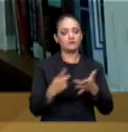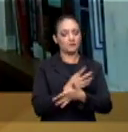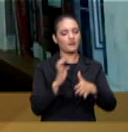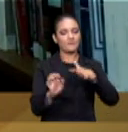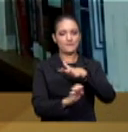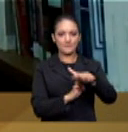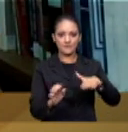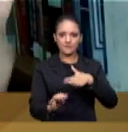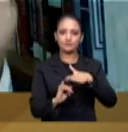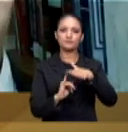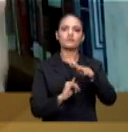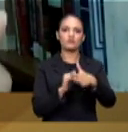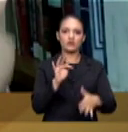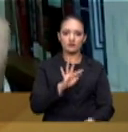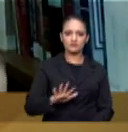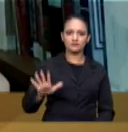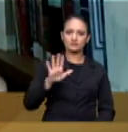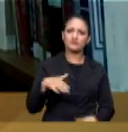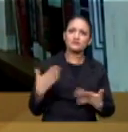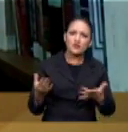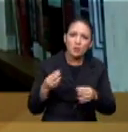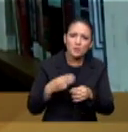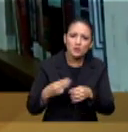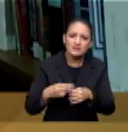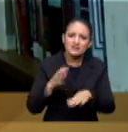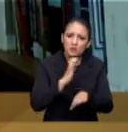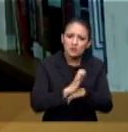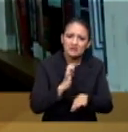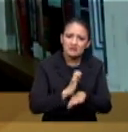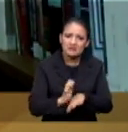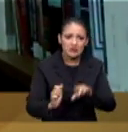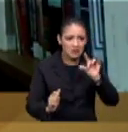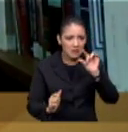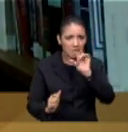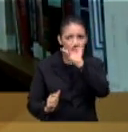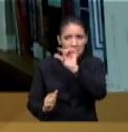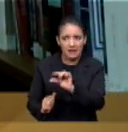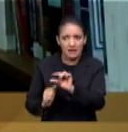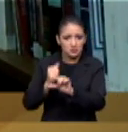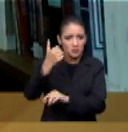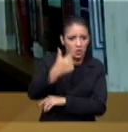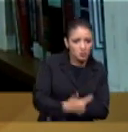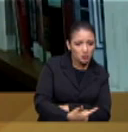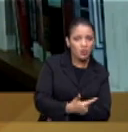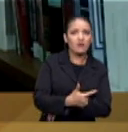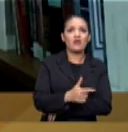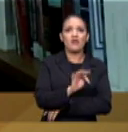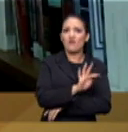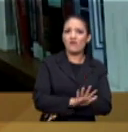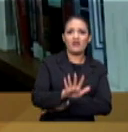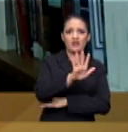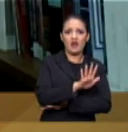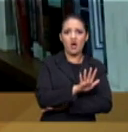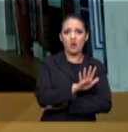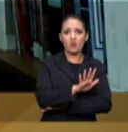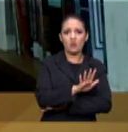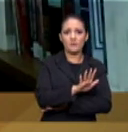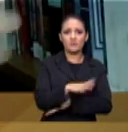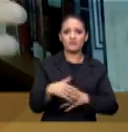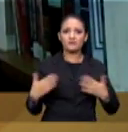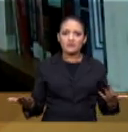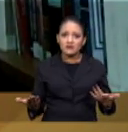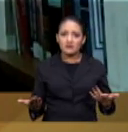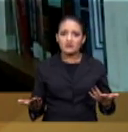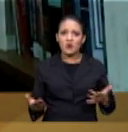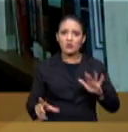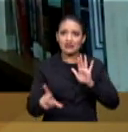federais. Ora, será que os municípios e os estados são menos do que as autarquias e fundações federais? Será que o